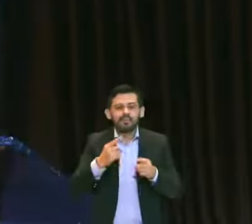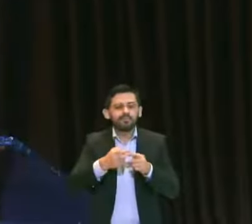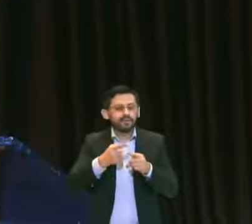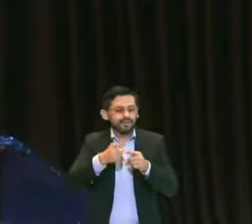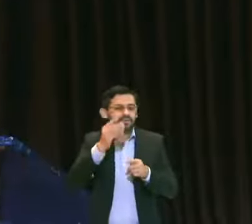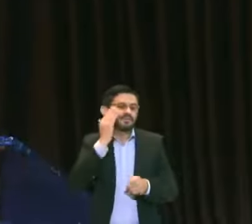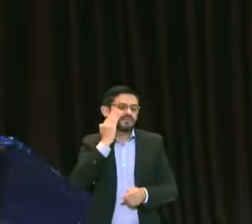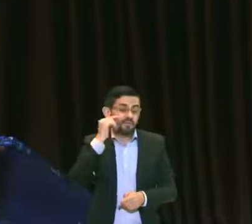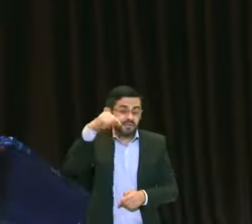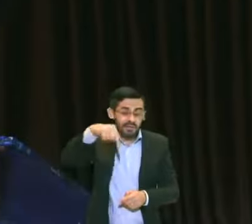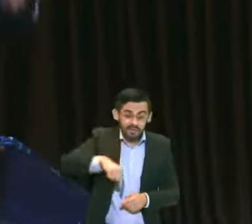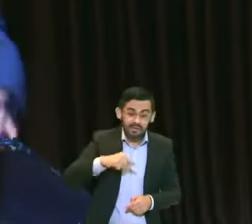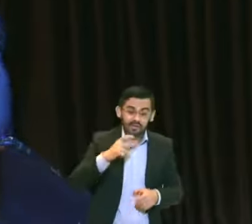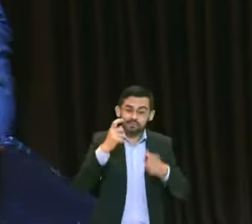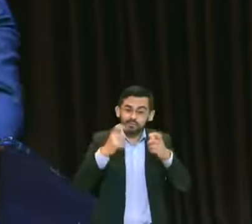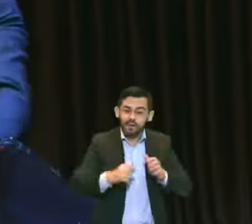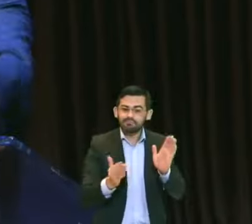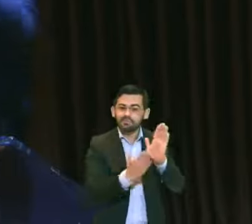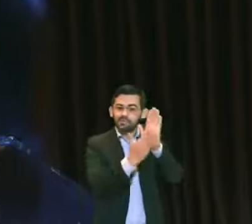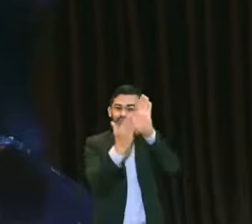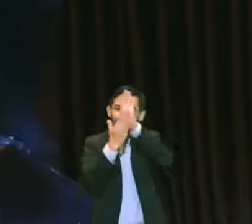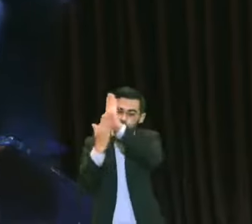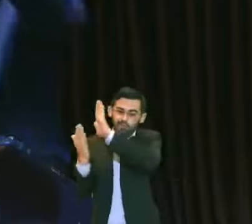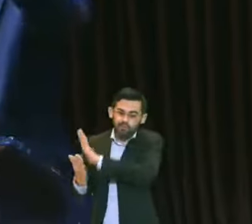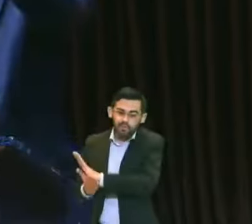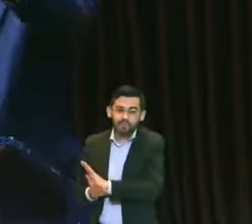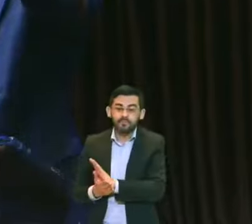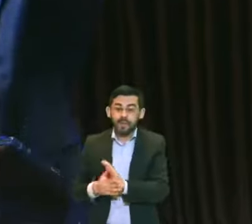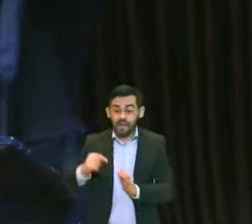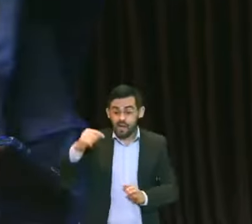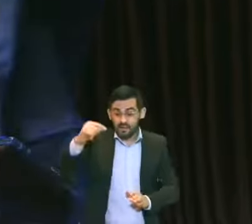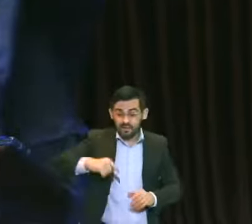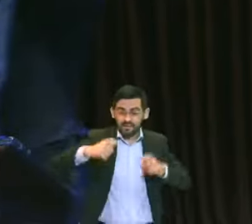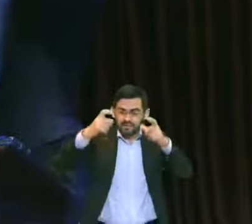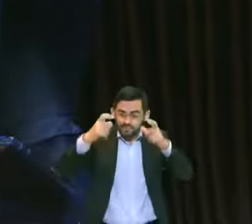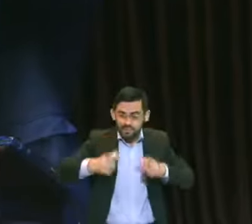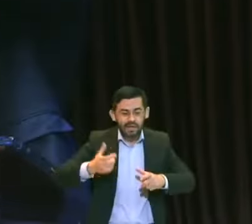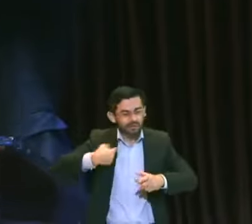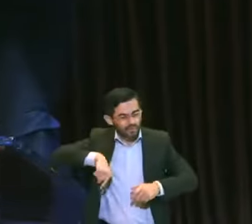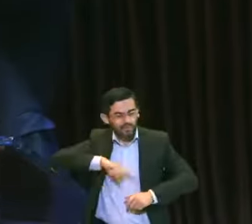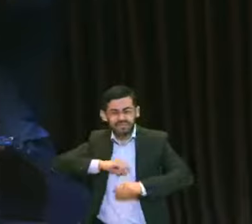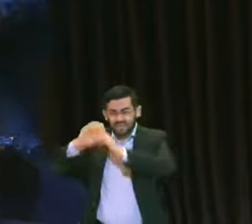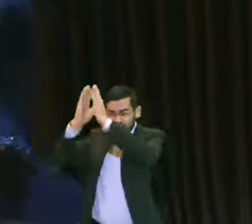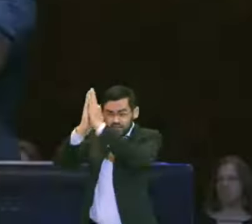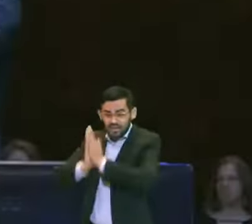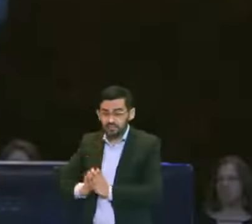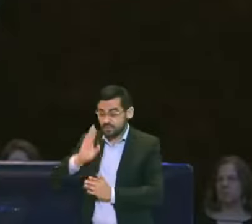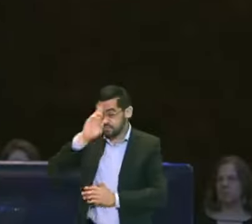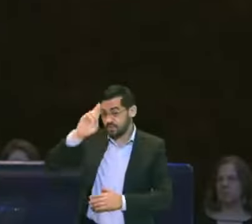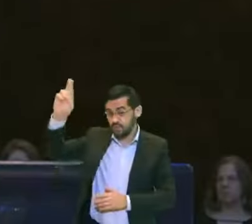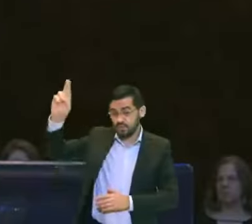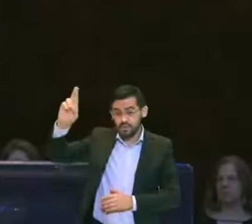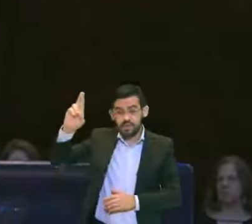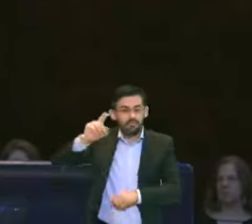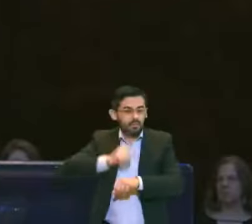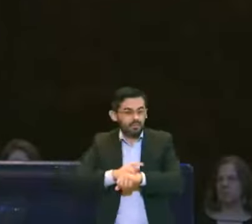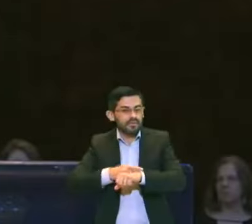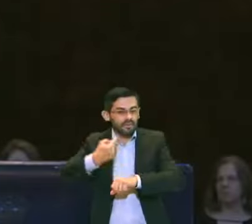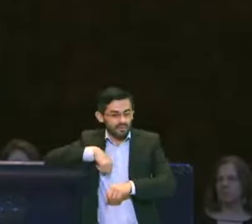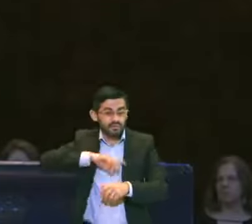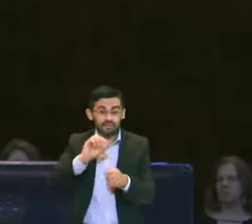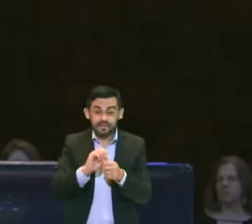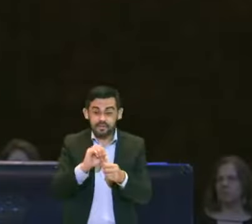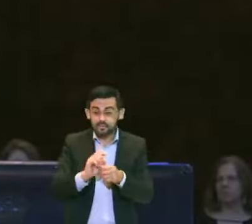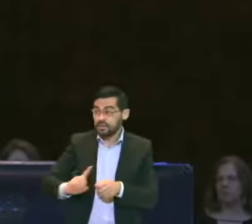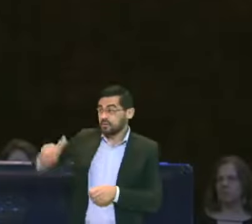seus dilemas, com as suas confusões, mas nesta casa adoramos ao Senhor, e quando fazemos isso, Ele nos